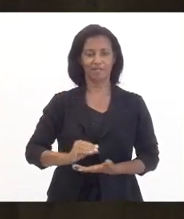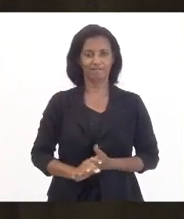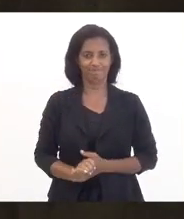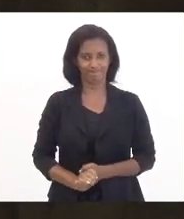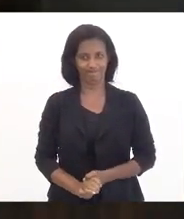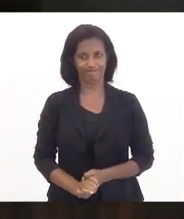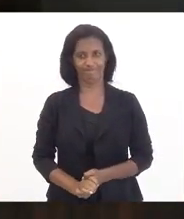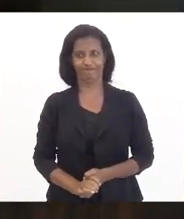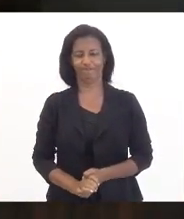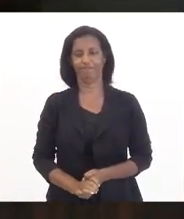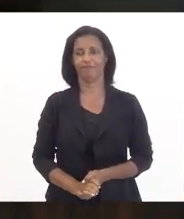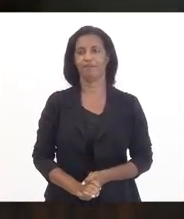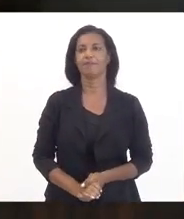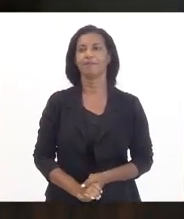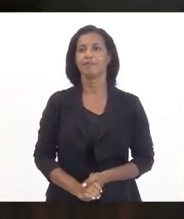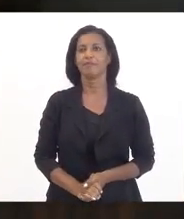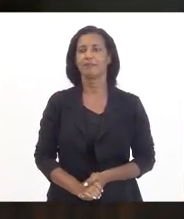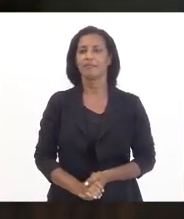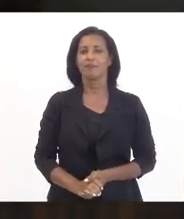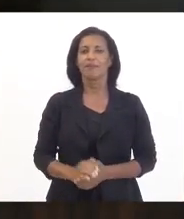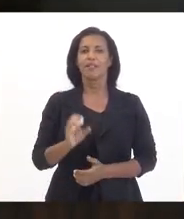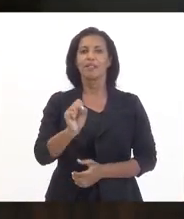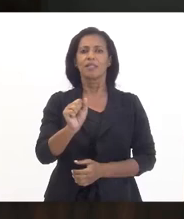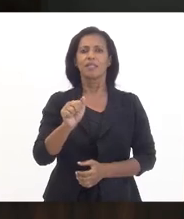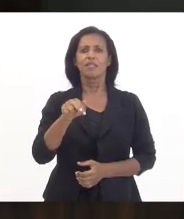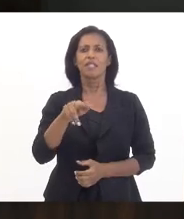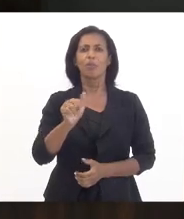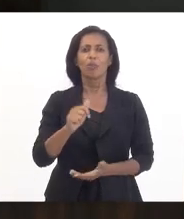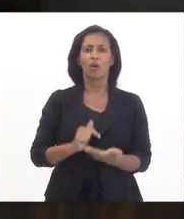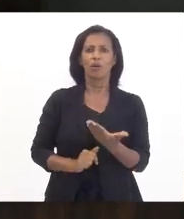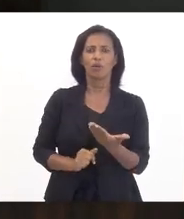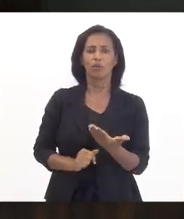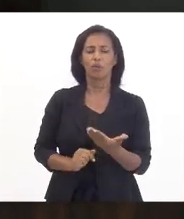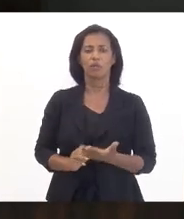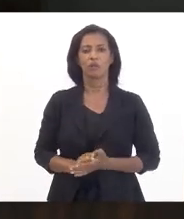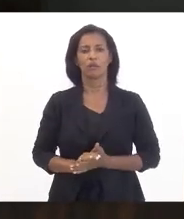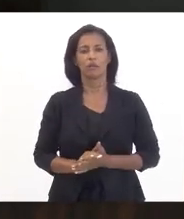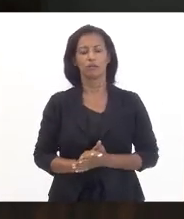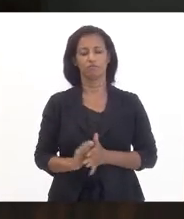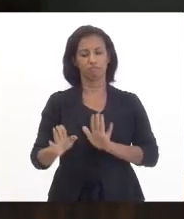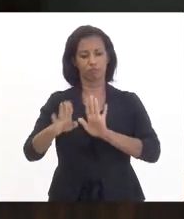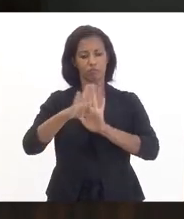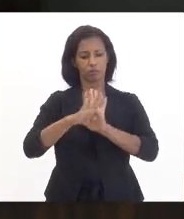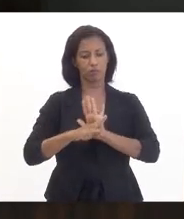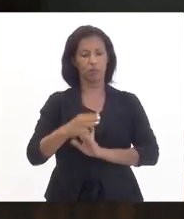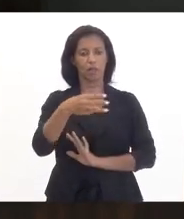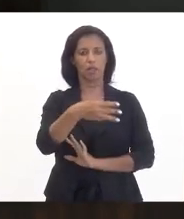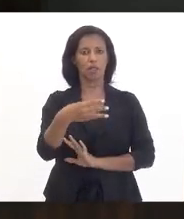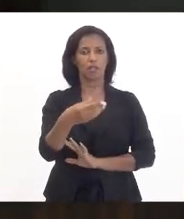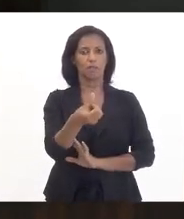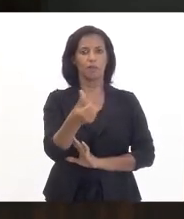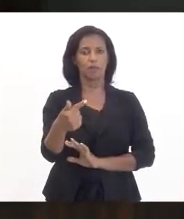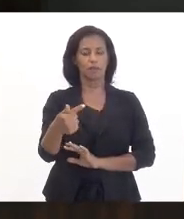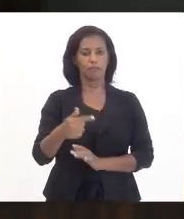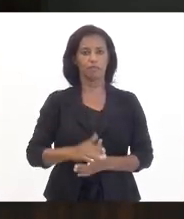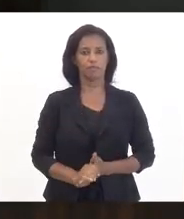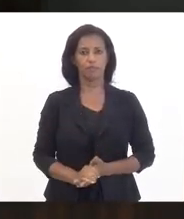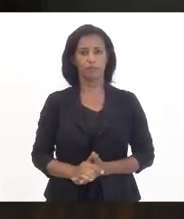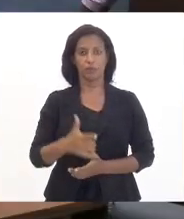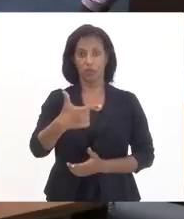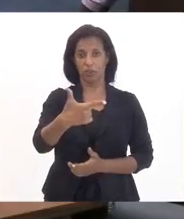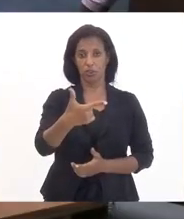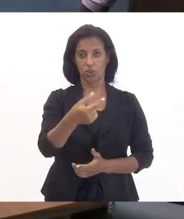Então, deputado Samuel. O projeto 3367 de